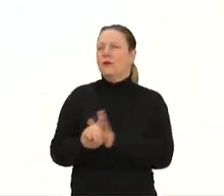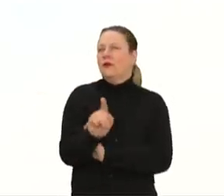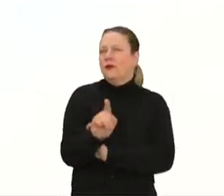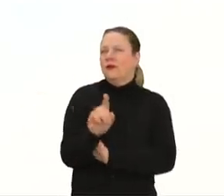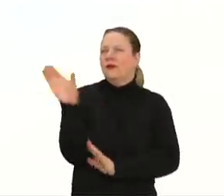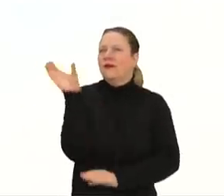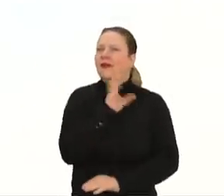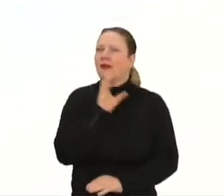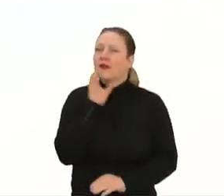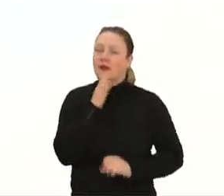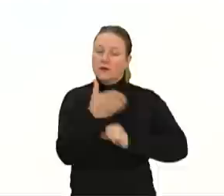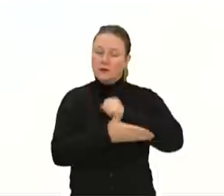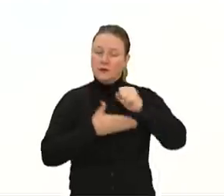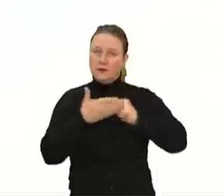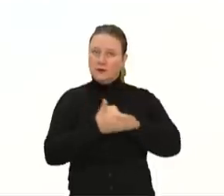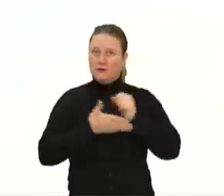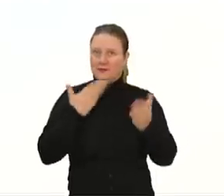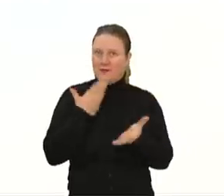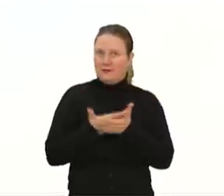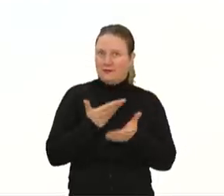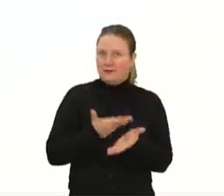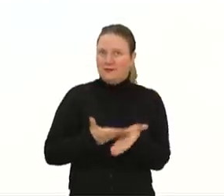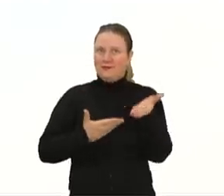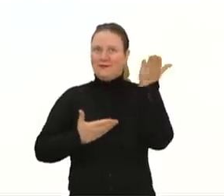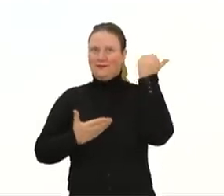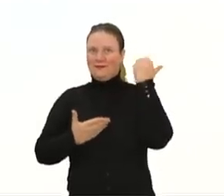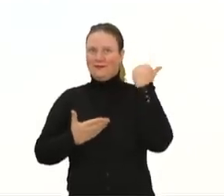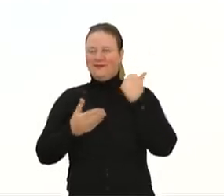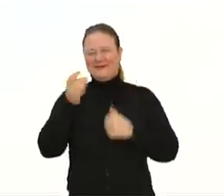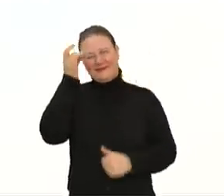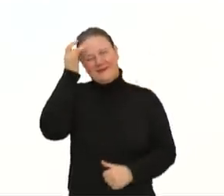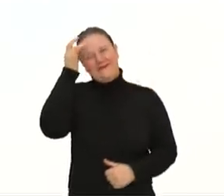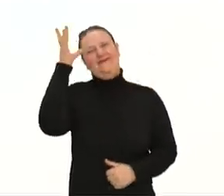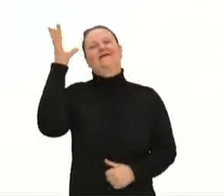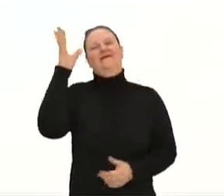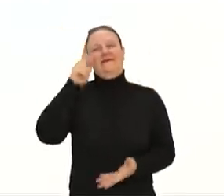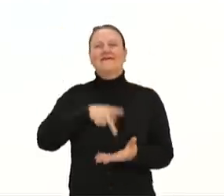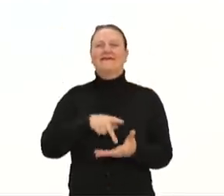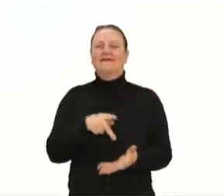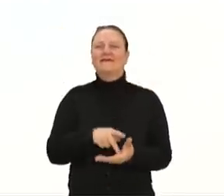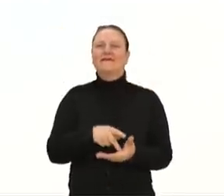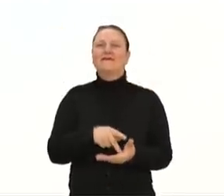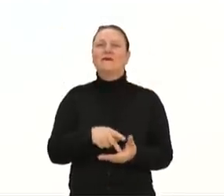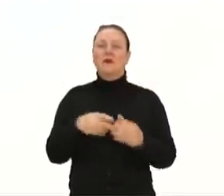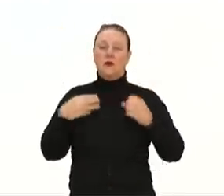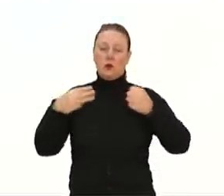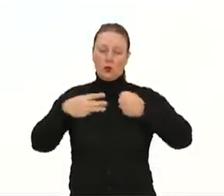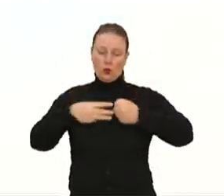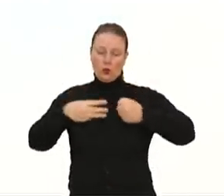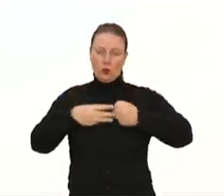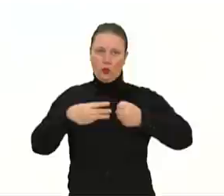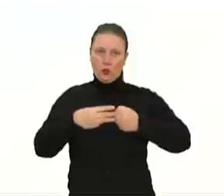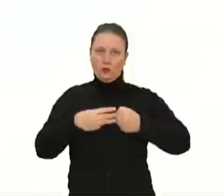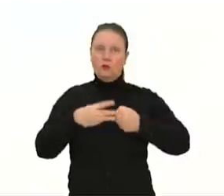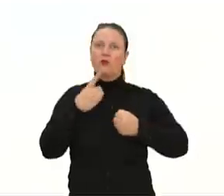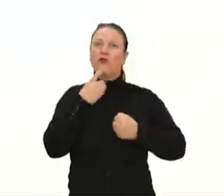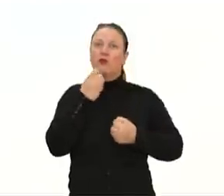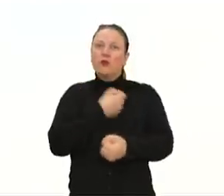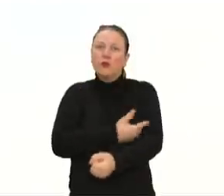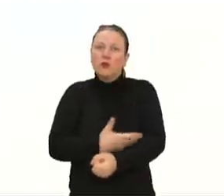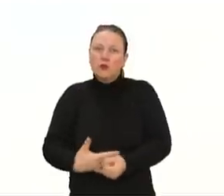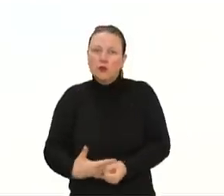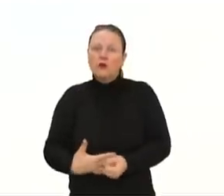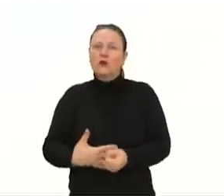base na aula passada, tá? Bem fácil para você acertar essa. Olha só. Célula sanguínea responsável pelo transporte